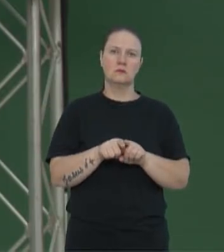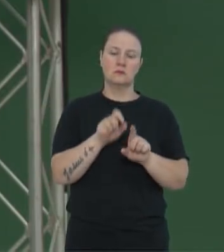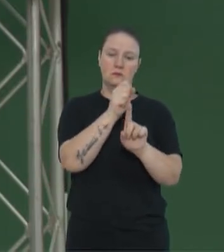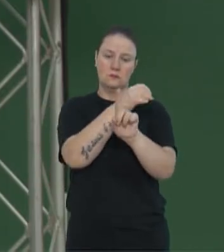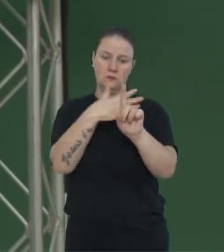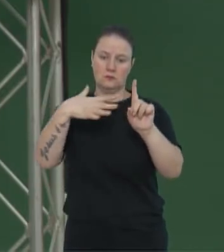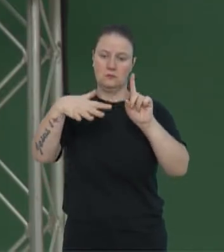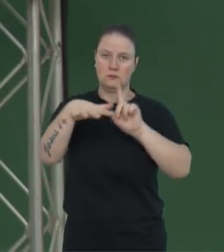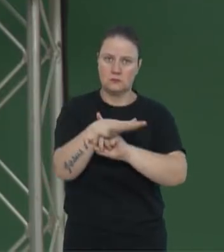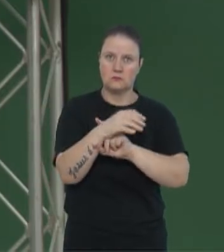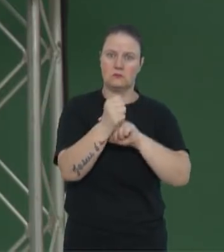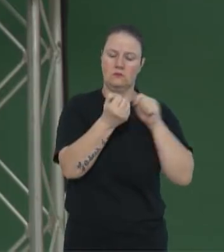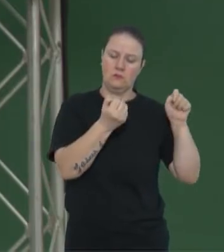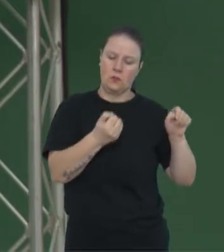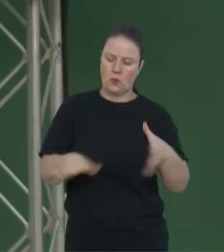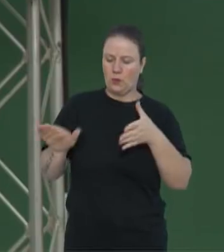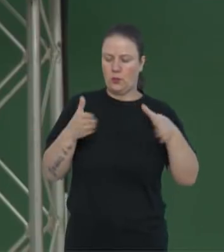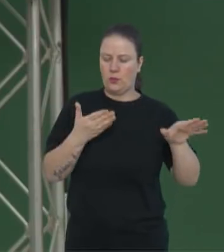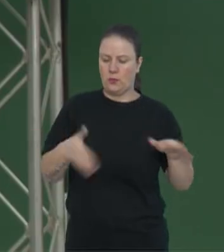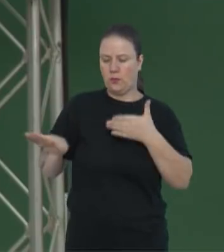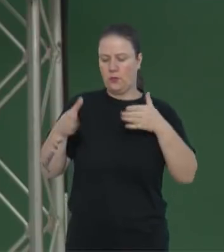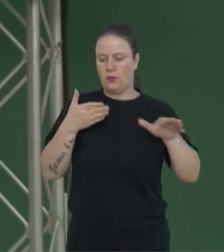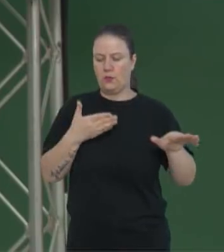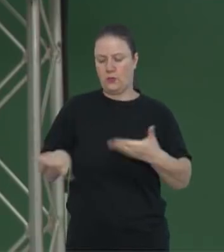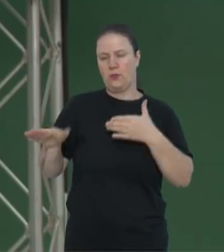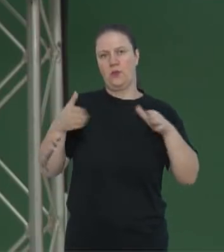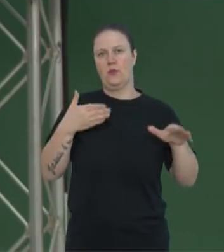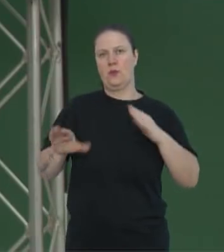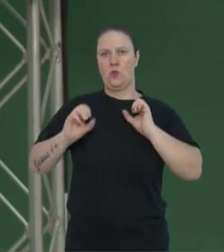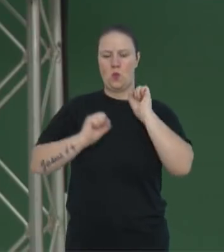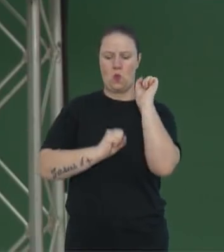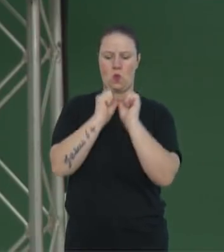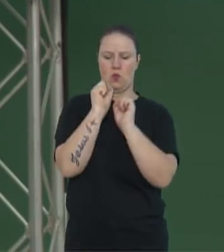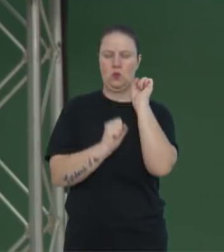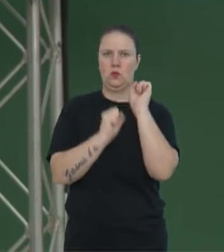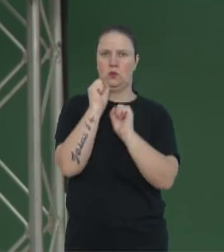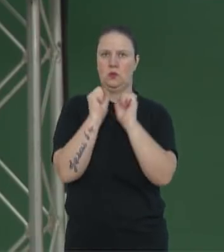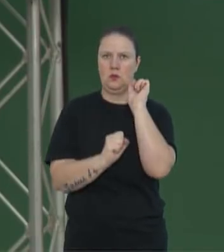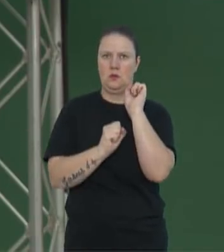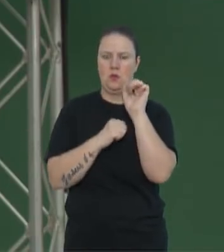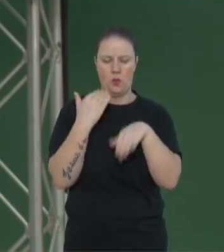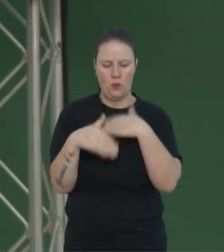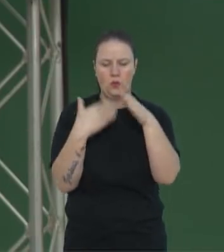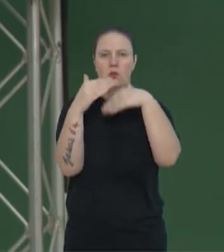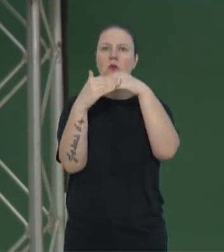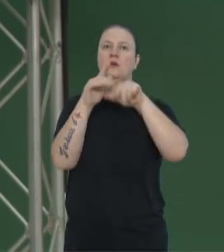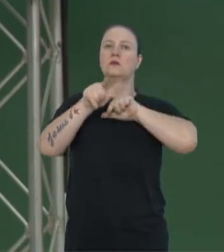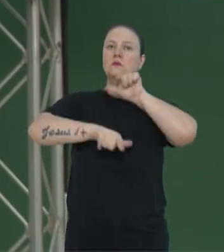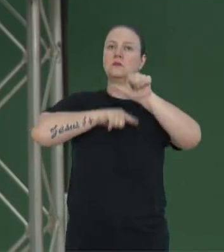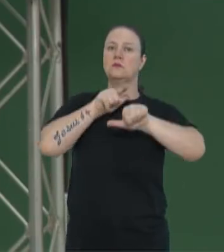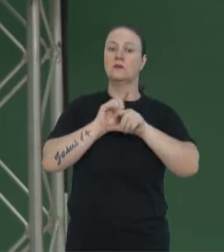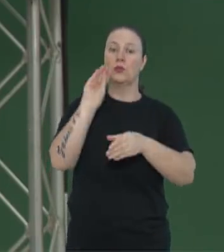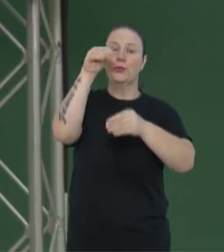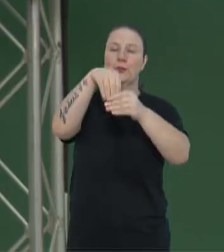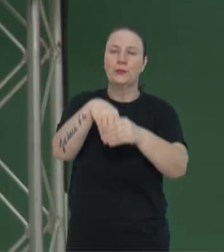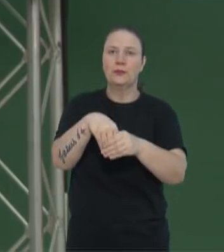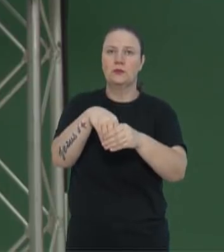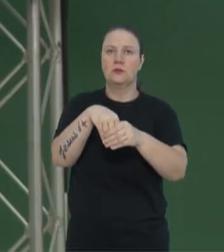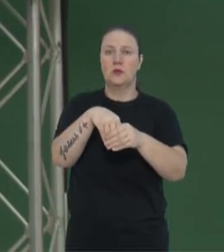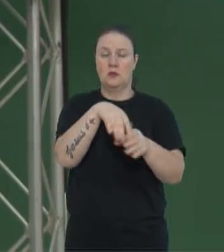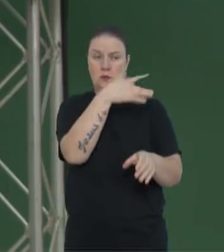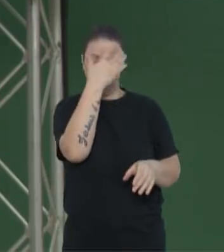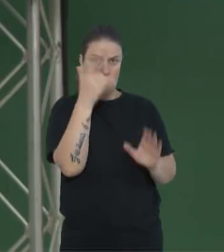a gente tinha várias fábricas, então a gente tinha um crescimento também do trabalho em fábricas. As pessoas deixaram o